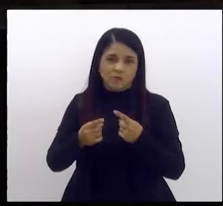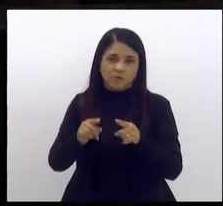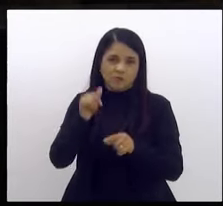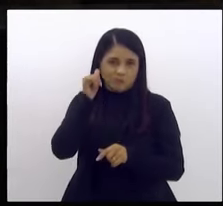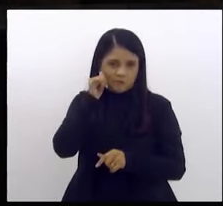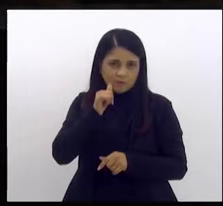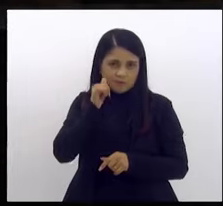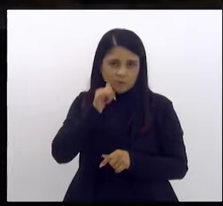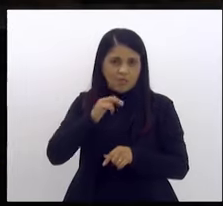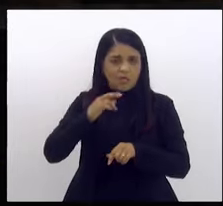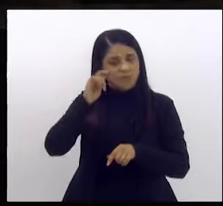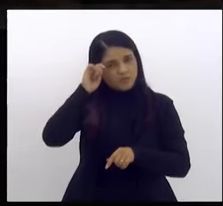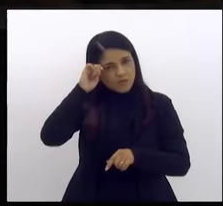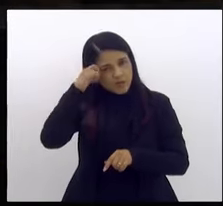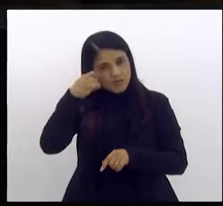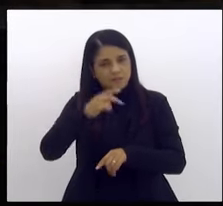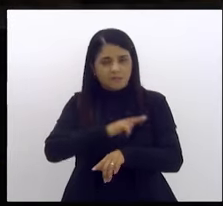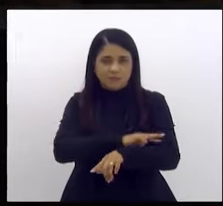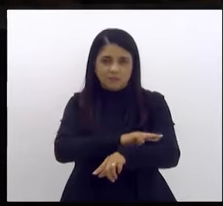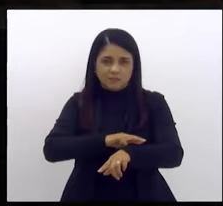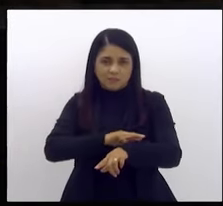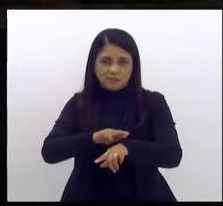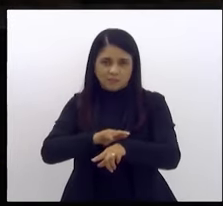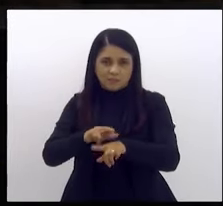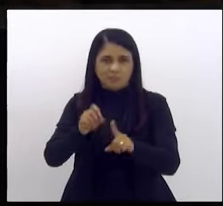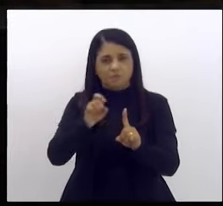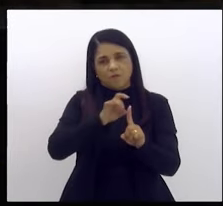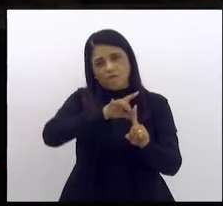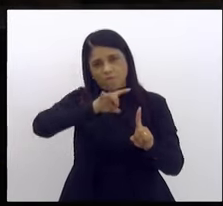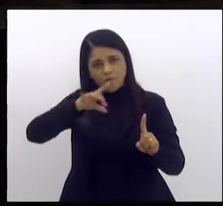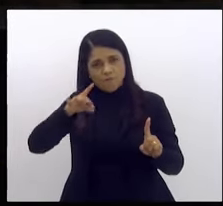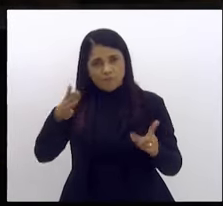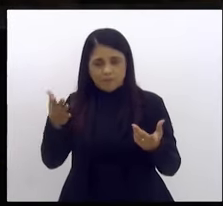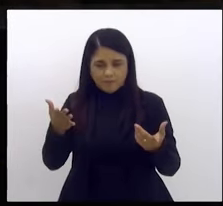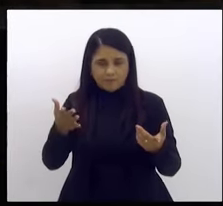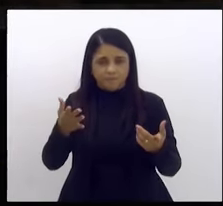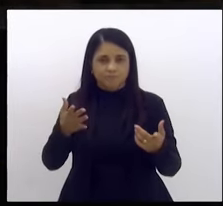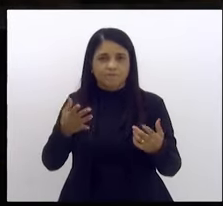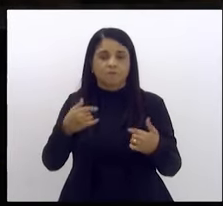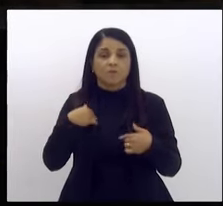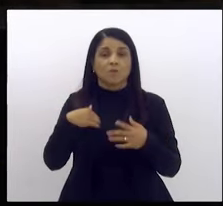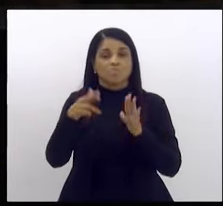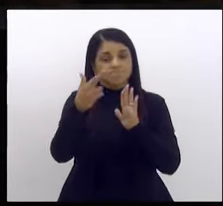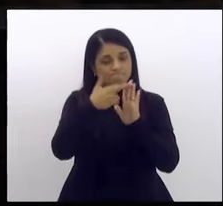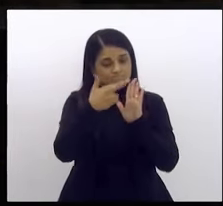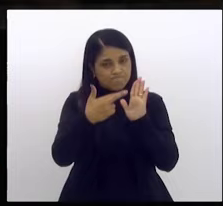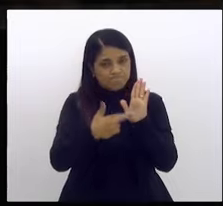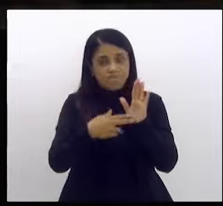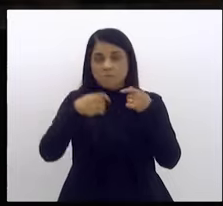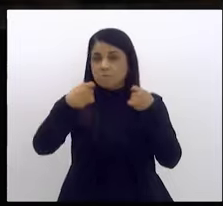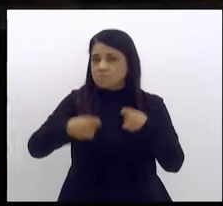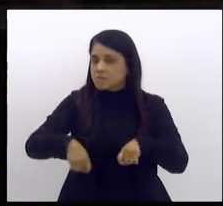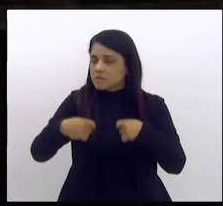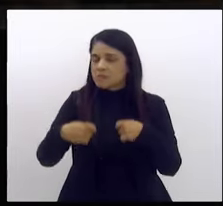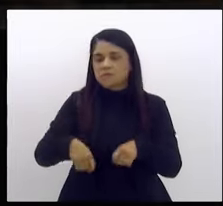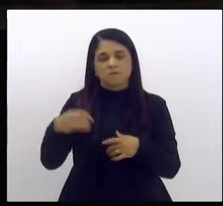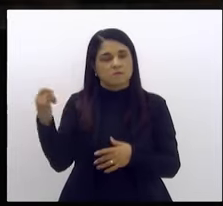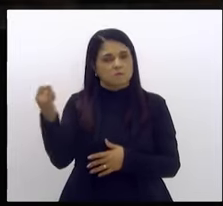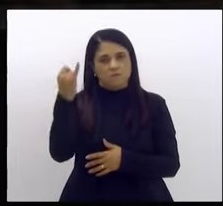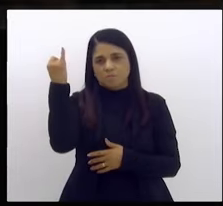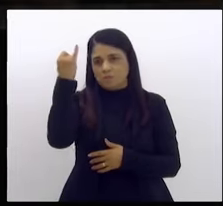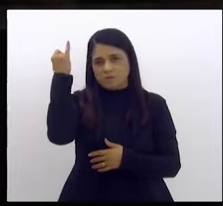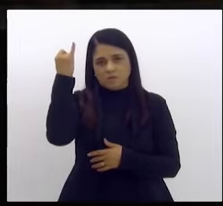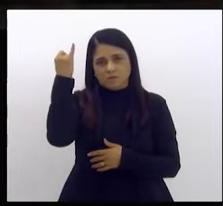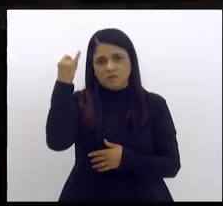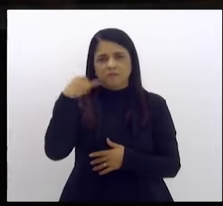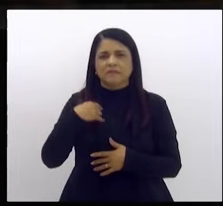mulheres, de racismo, de misoginia e LGBTfobia. Uma regulamentação é central e importante. A gente sabe